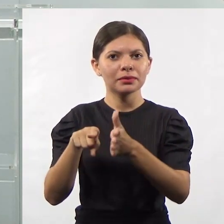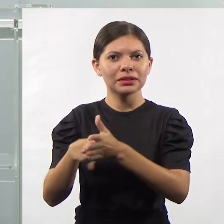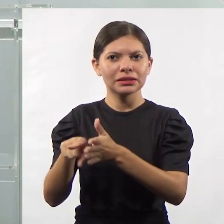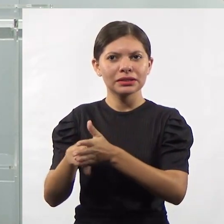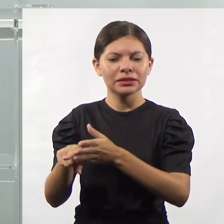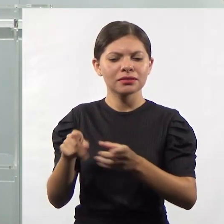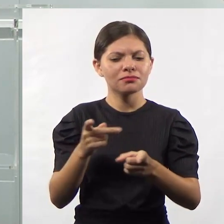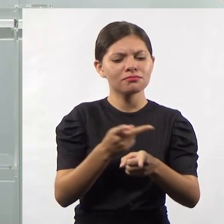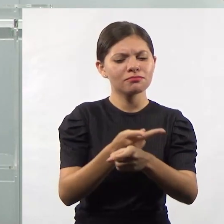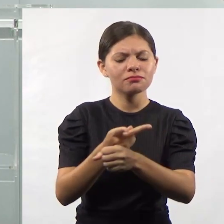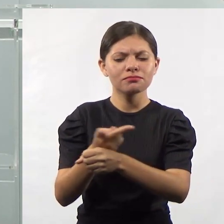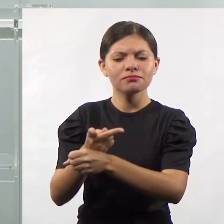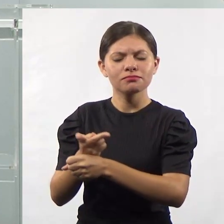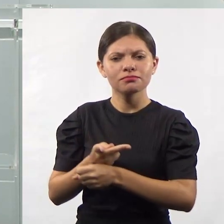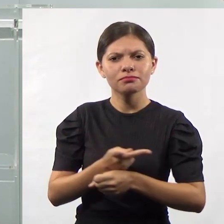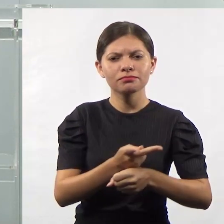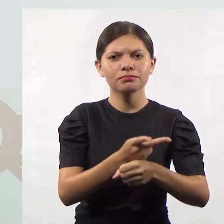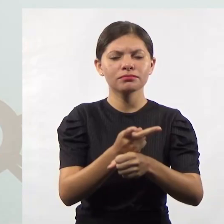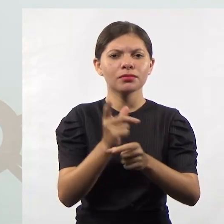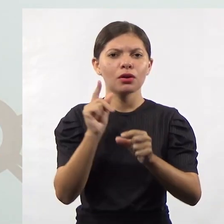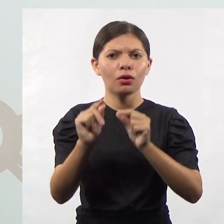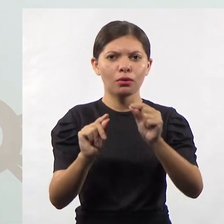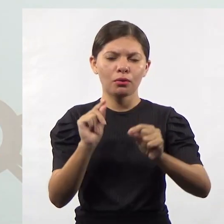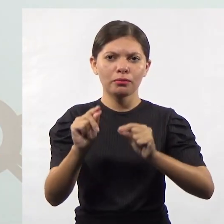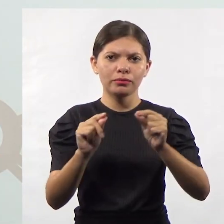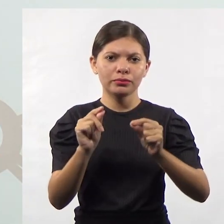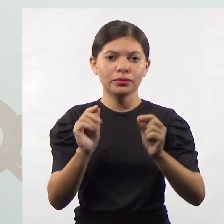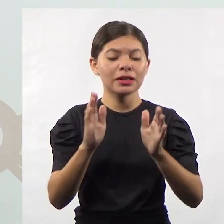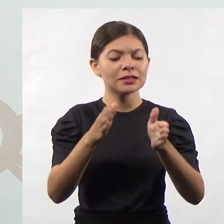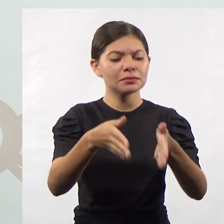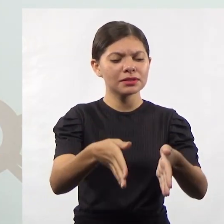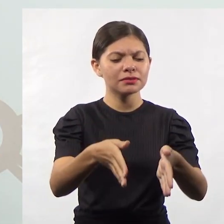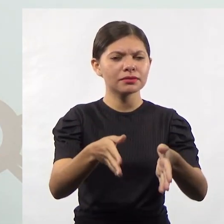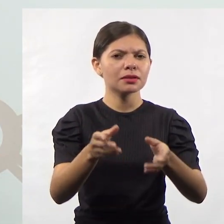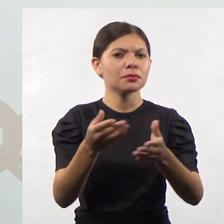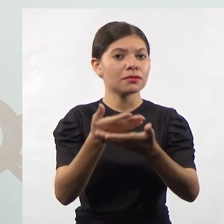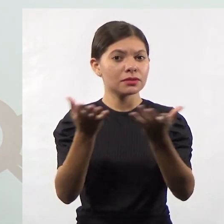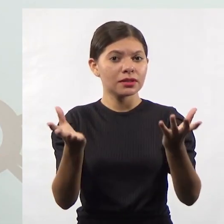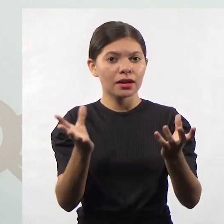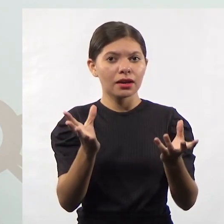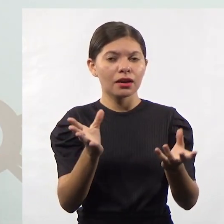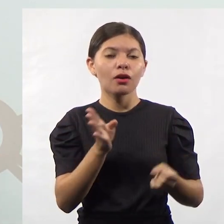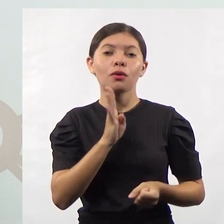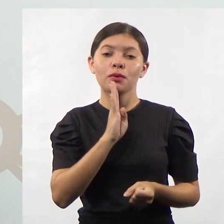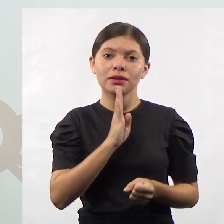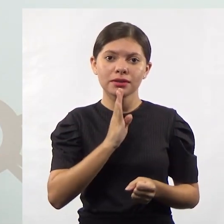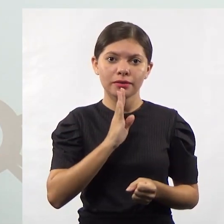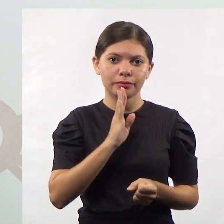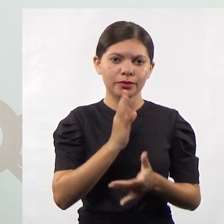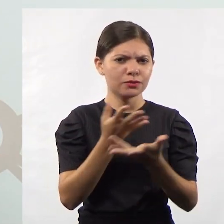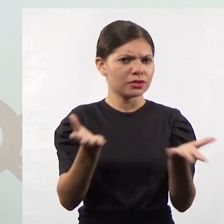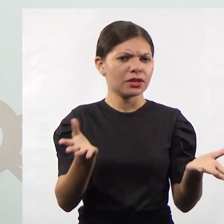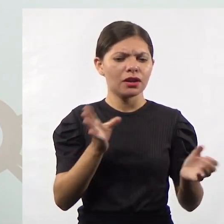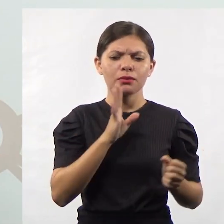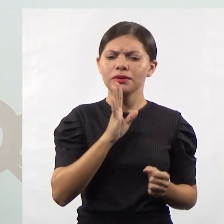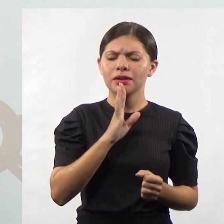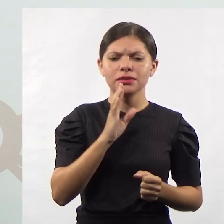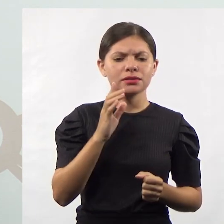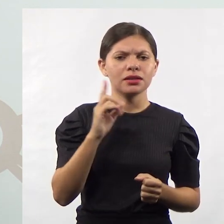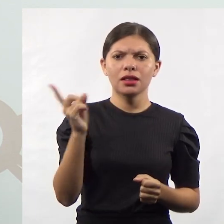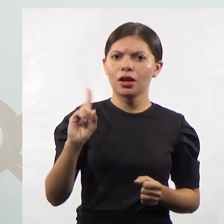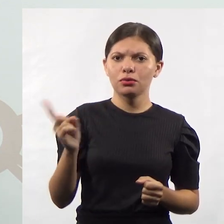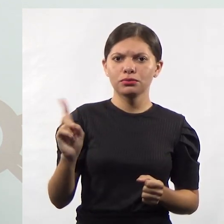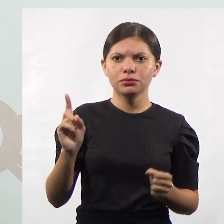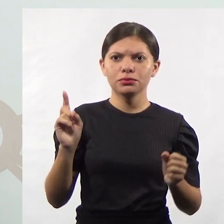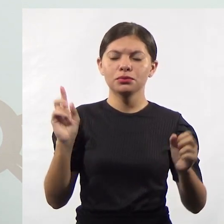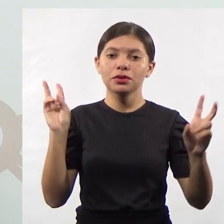pesquisa exploratória? A pesquisa exploratória, ela é especificamente para você conhecer. Então, você não conhece o assunto, ou você